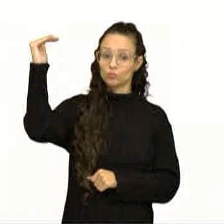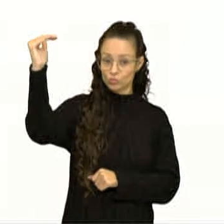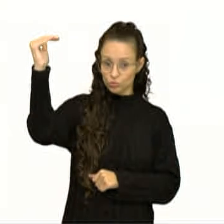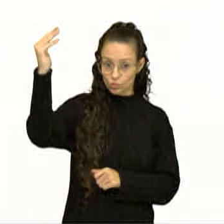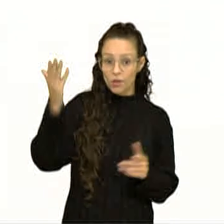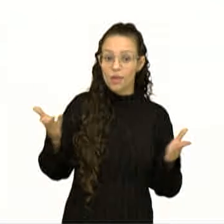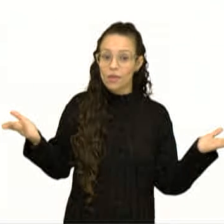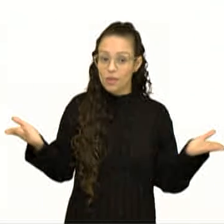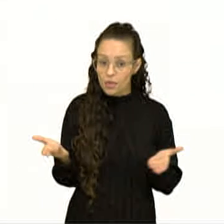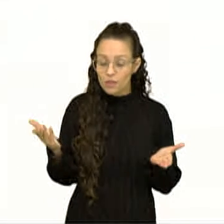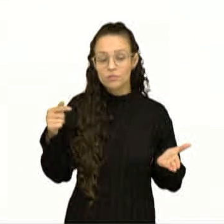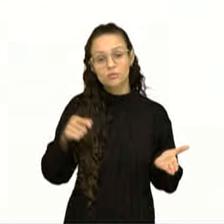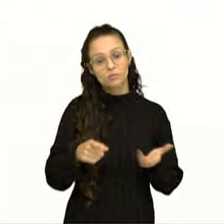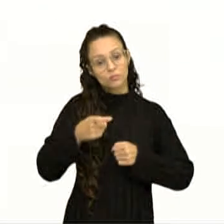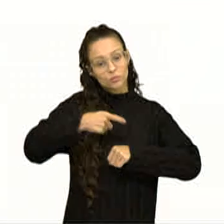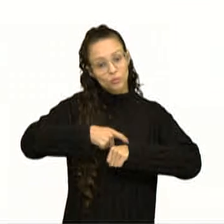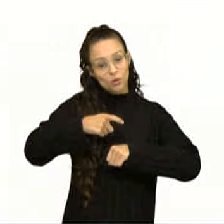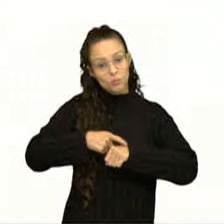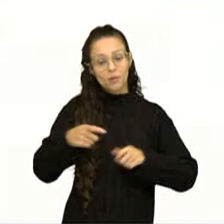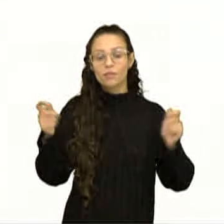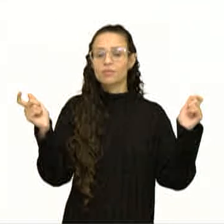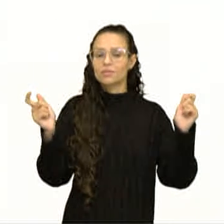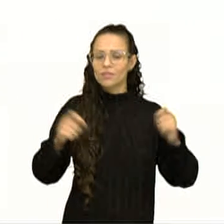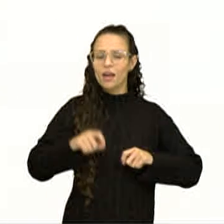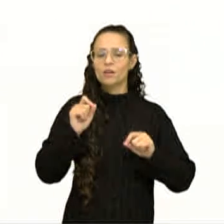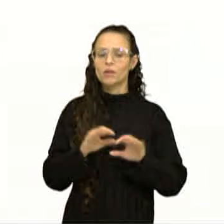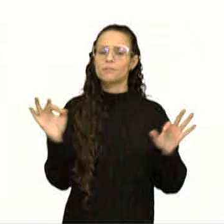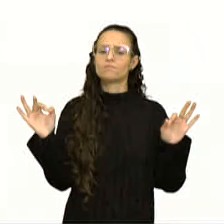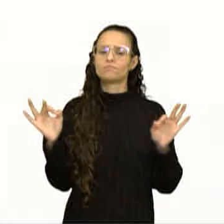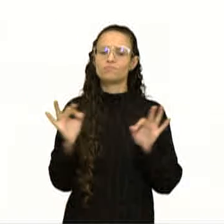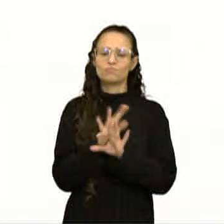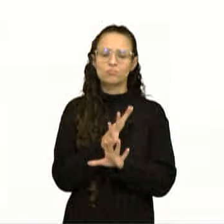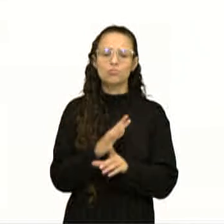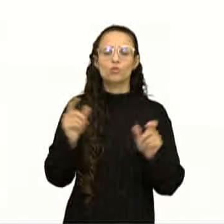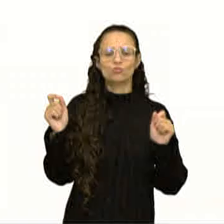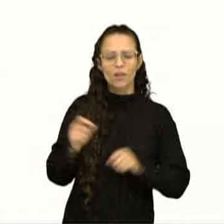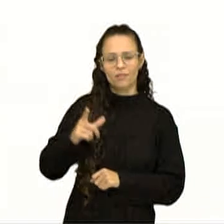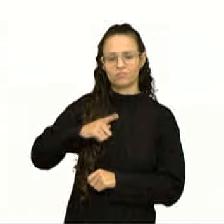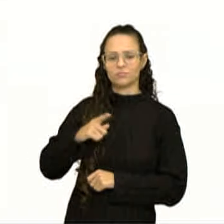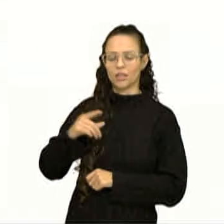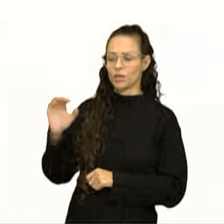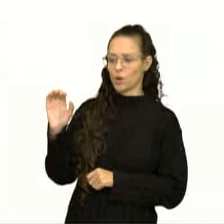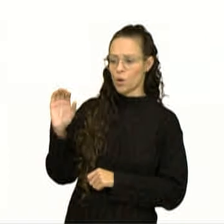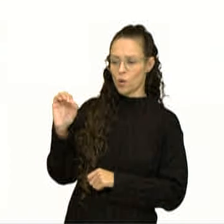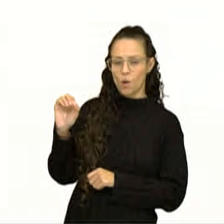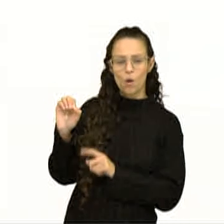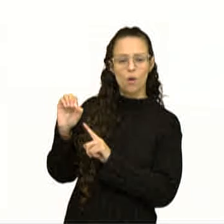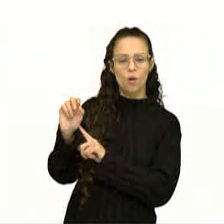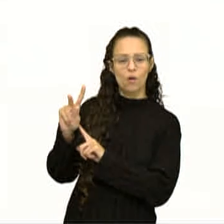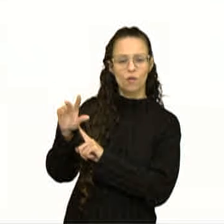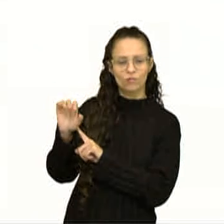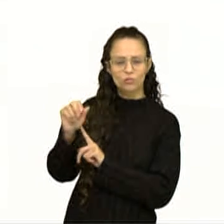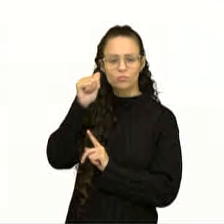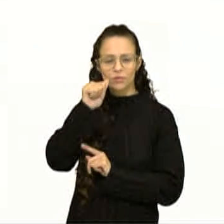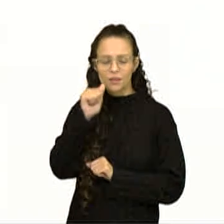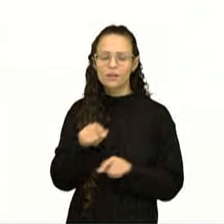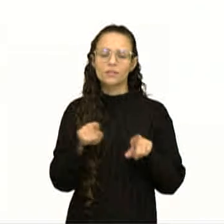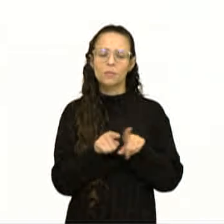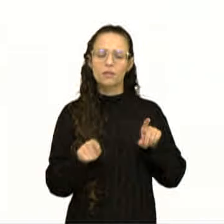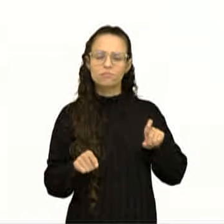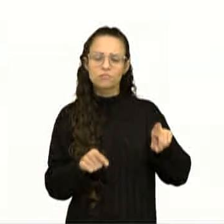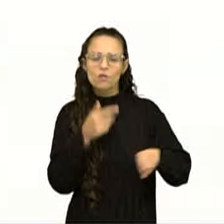É esse momento que nós atingimos a maturidade sexual. Não quer dizer que a gente está pronto, né,